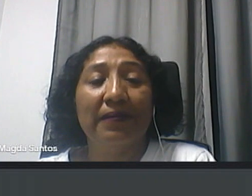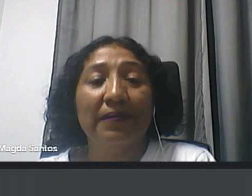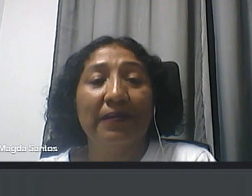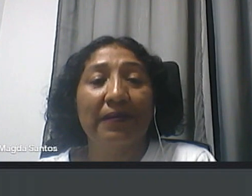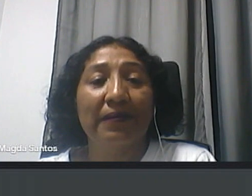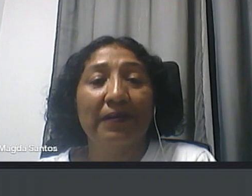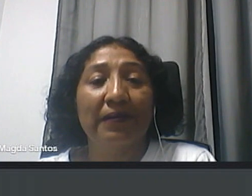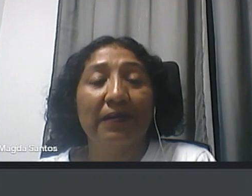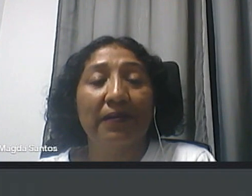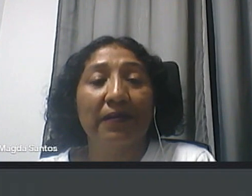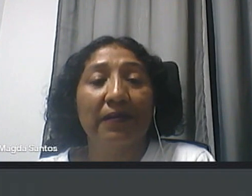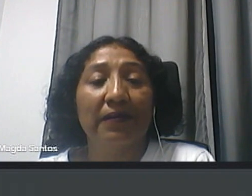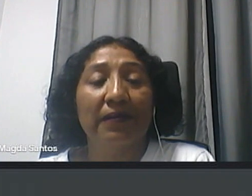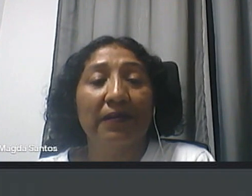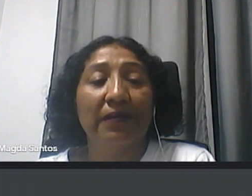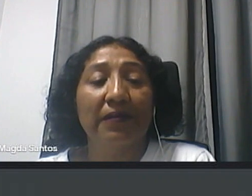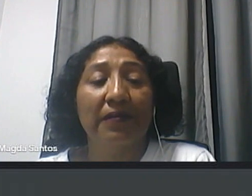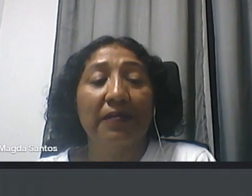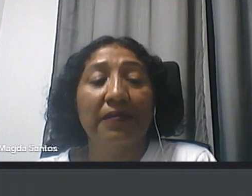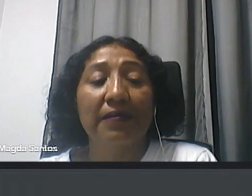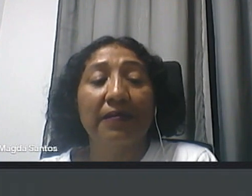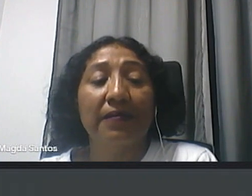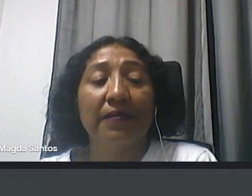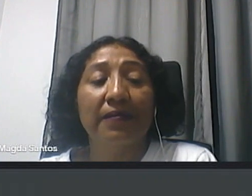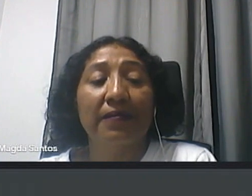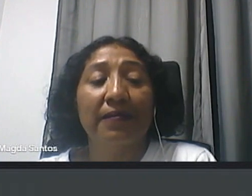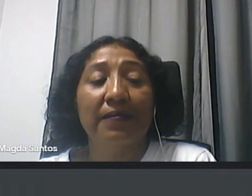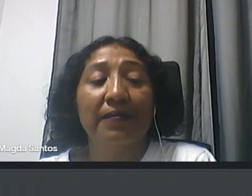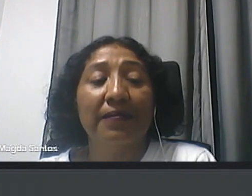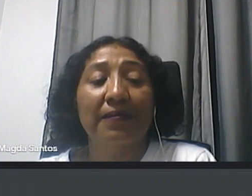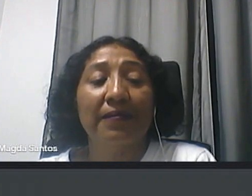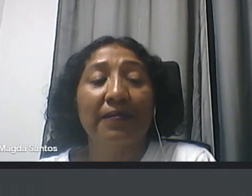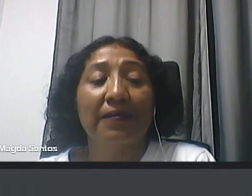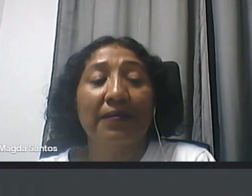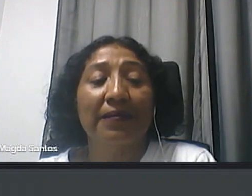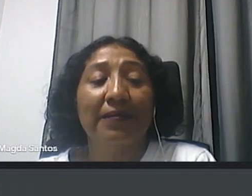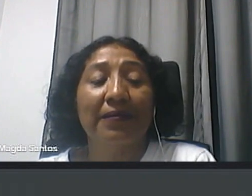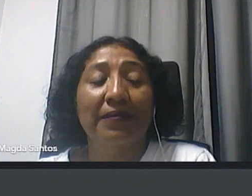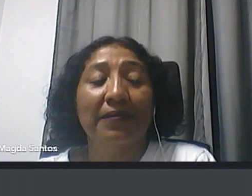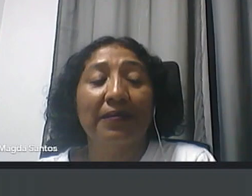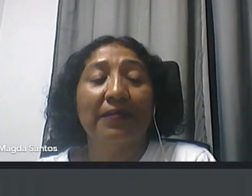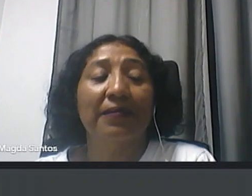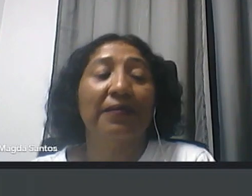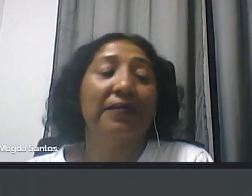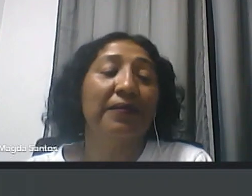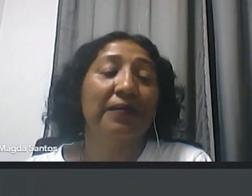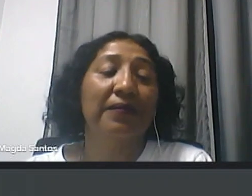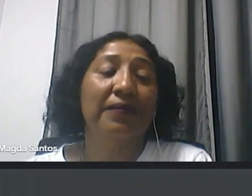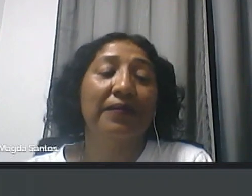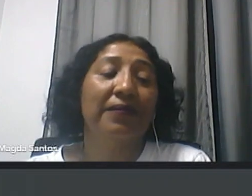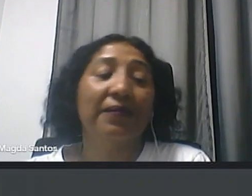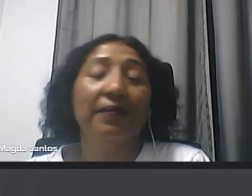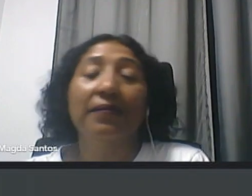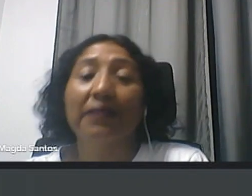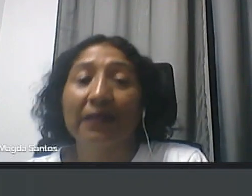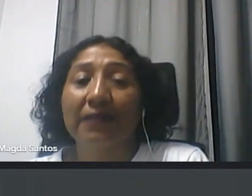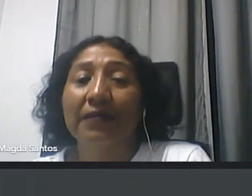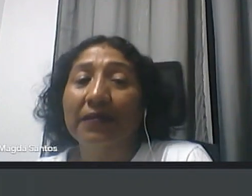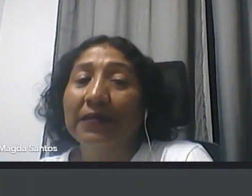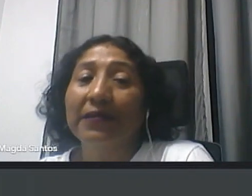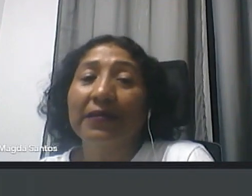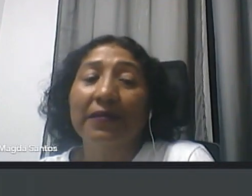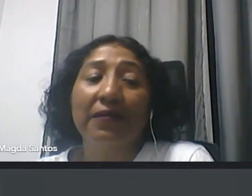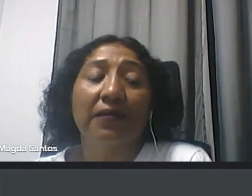também. Você colocou o seguinte. Agora é uma pergunta um pouco mais atual, assim, contemporânea,